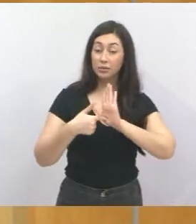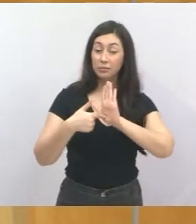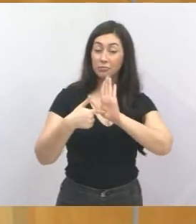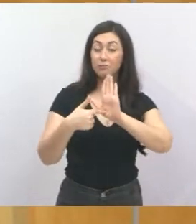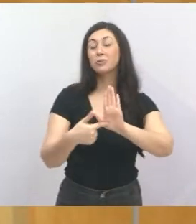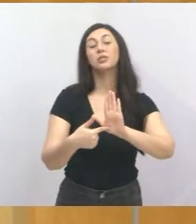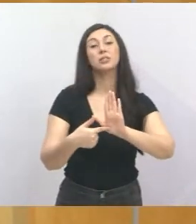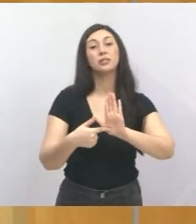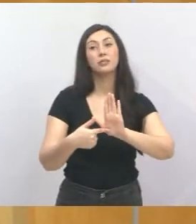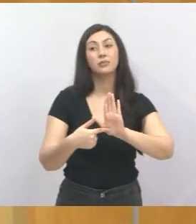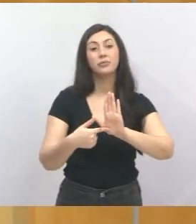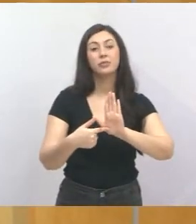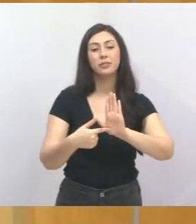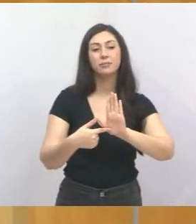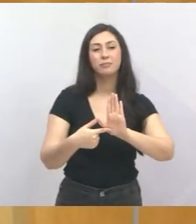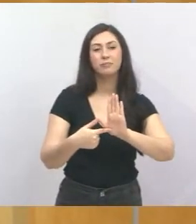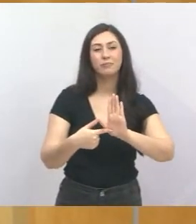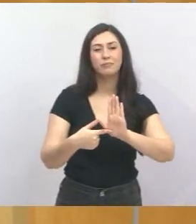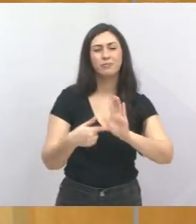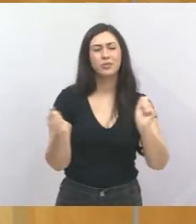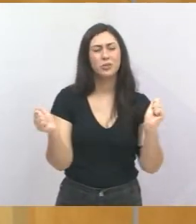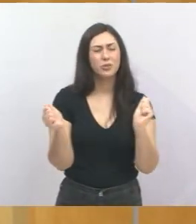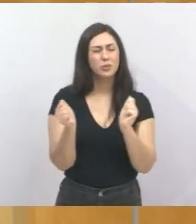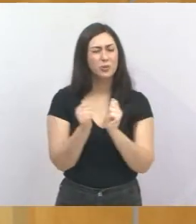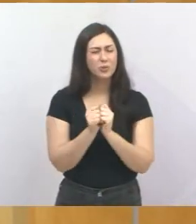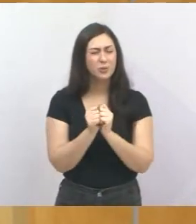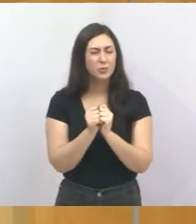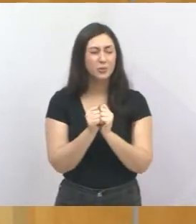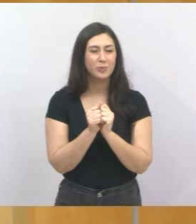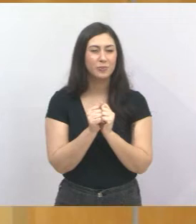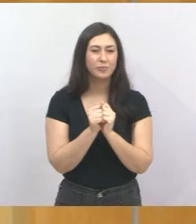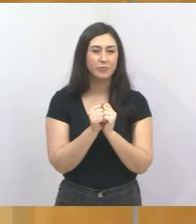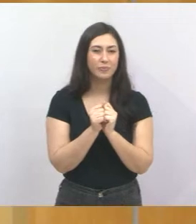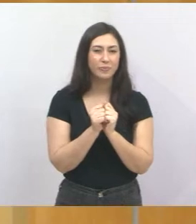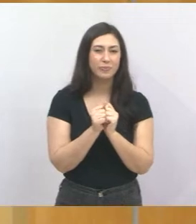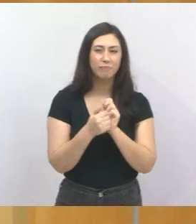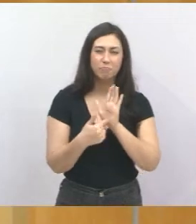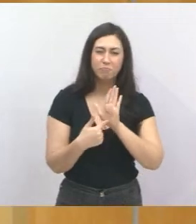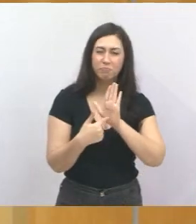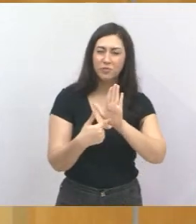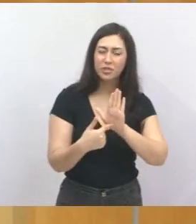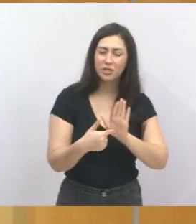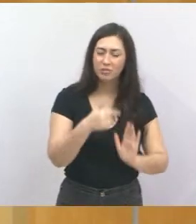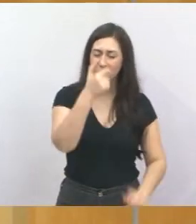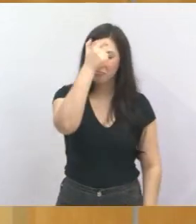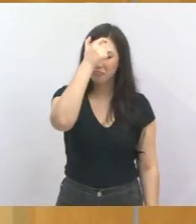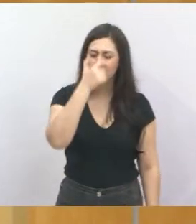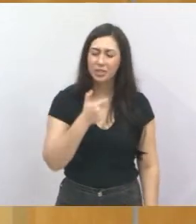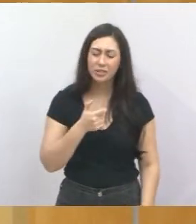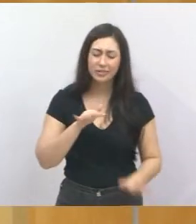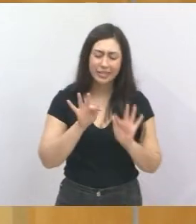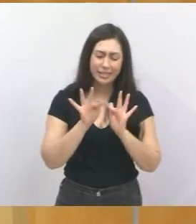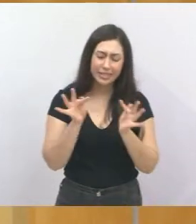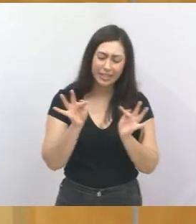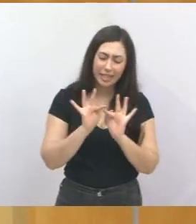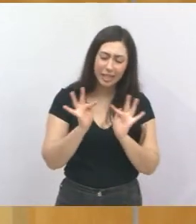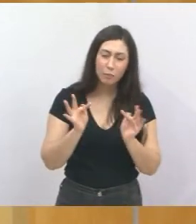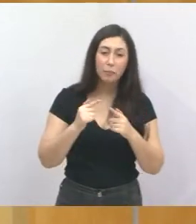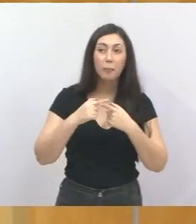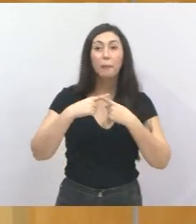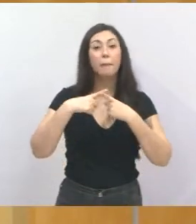pequeno ato de estar junto, que era uma pessoa simples, mas que